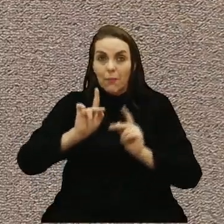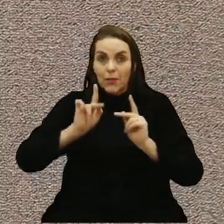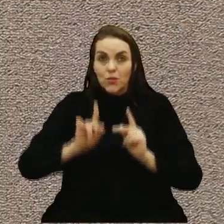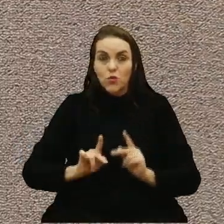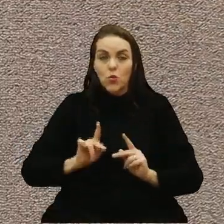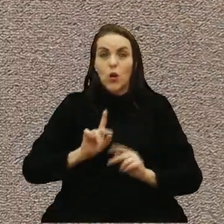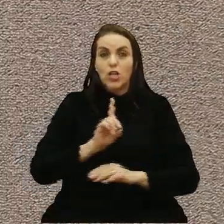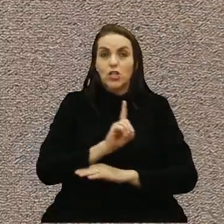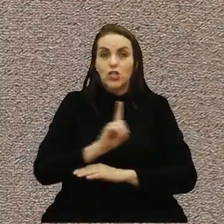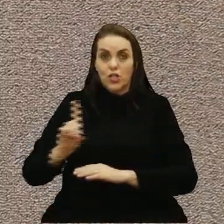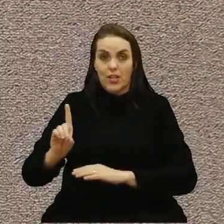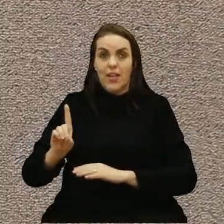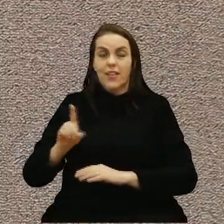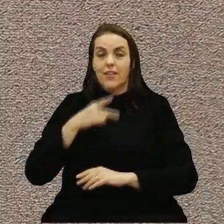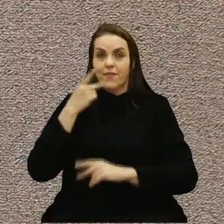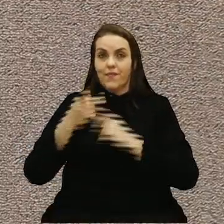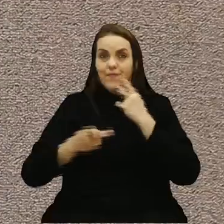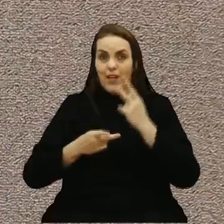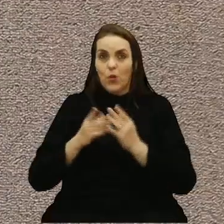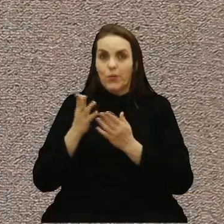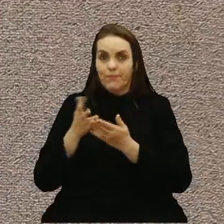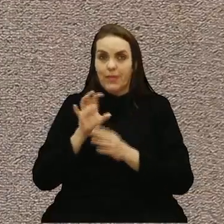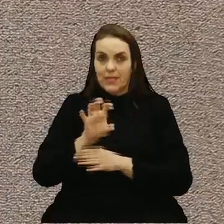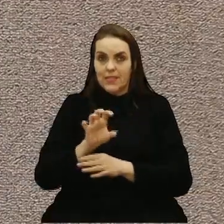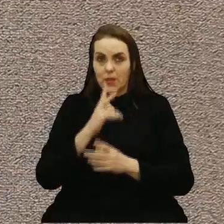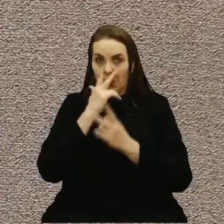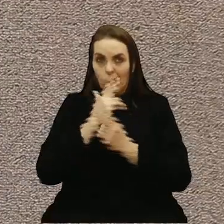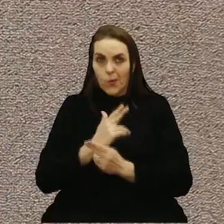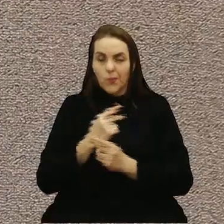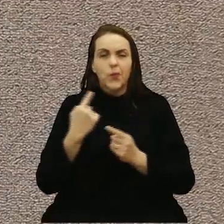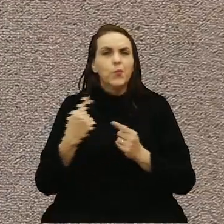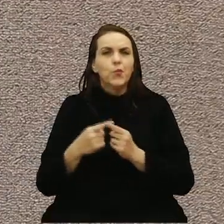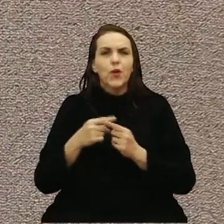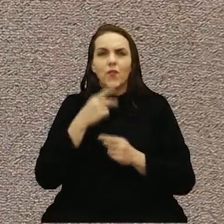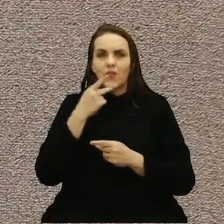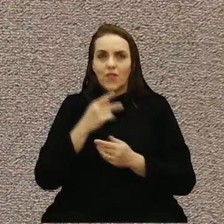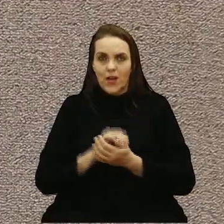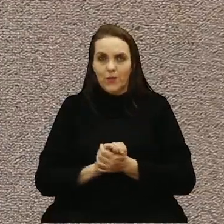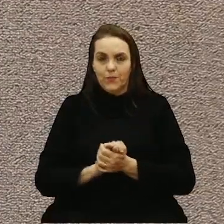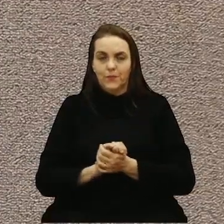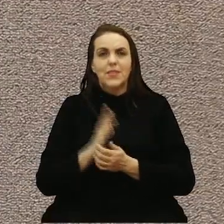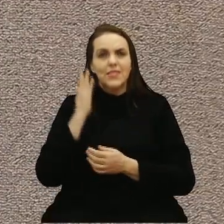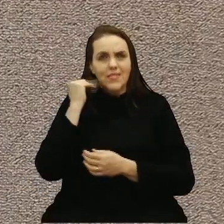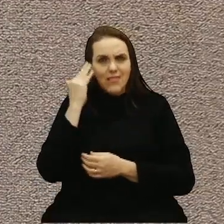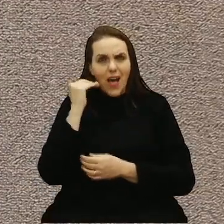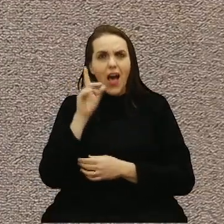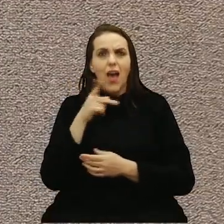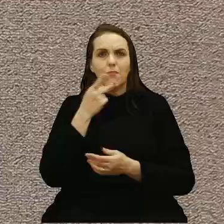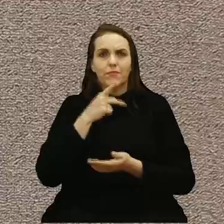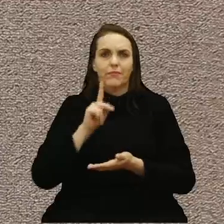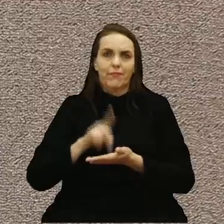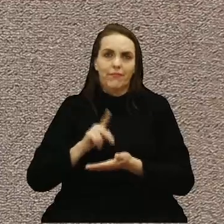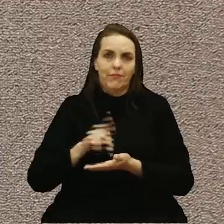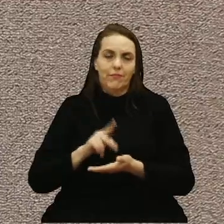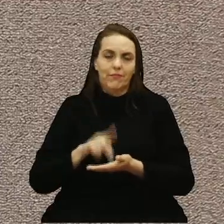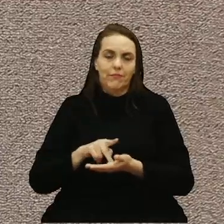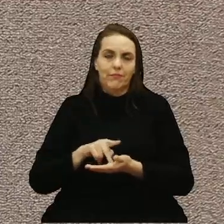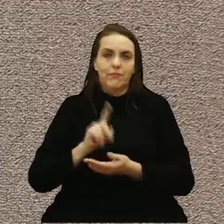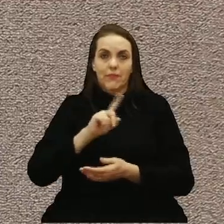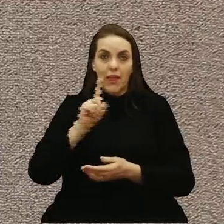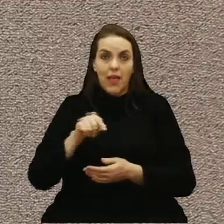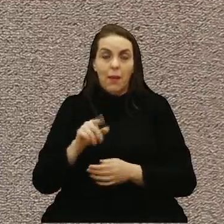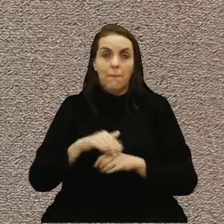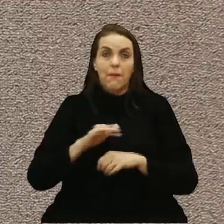que tivesse feito essa fala. Por que eu digo isso? E vocês sabem que eu estou falando a verdade. Vocês sabem. Essa é a parte